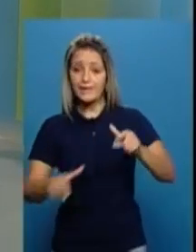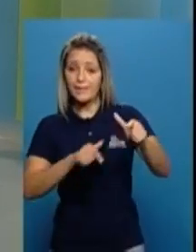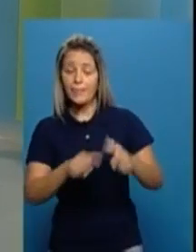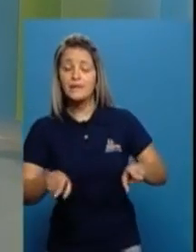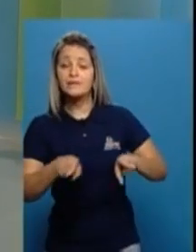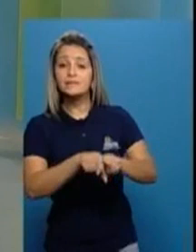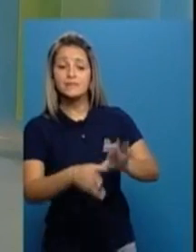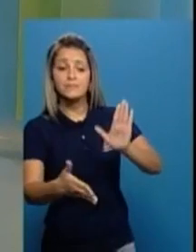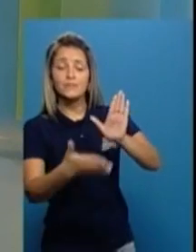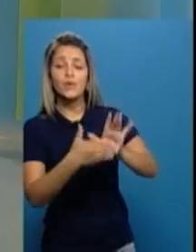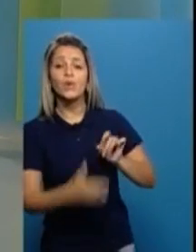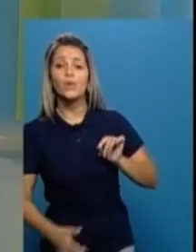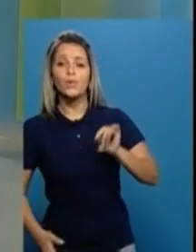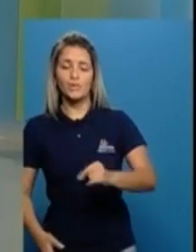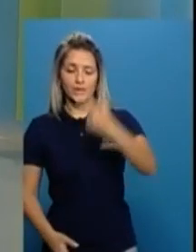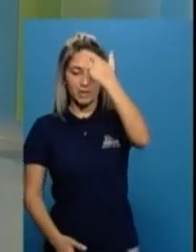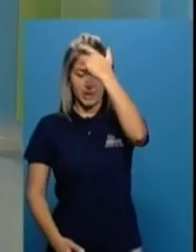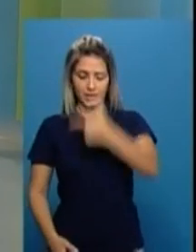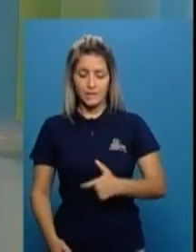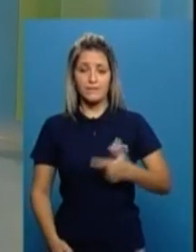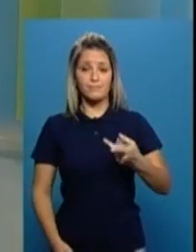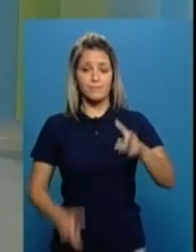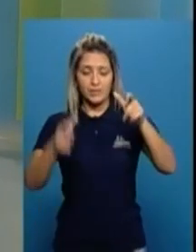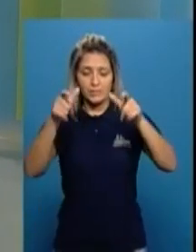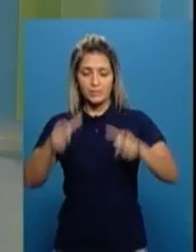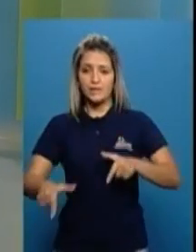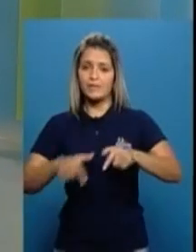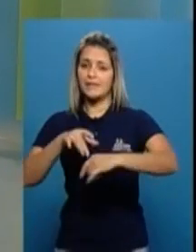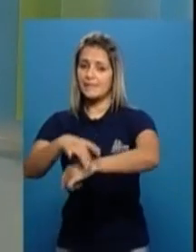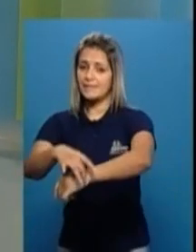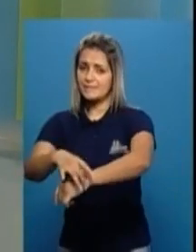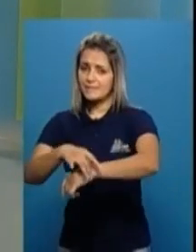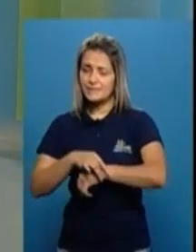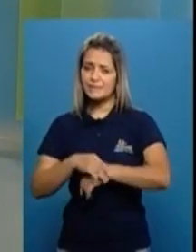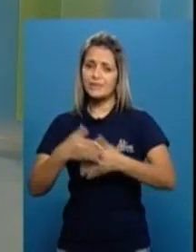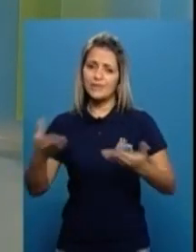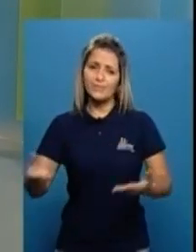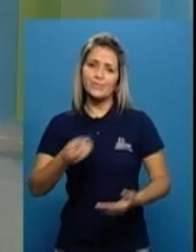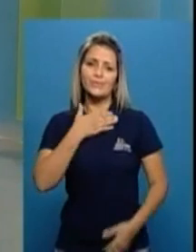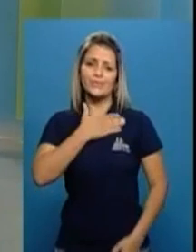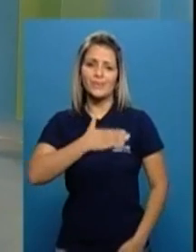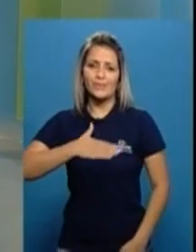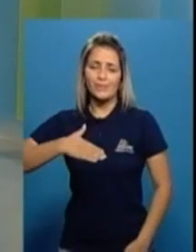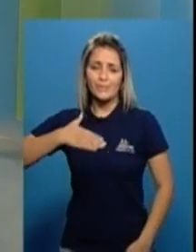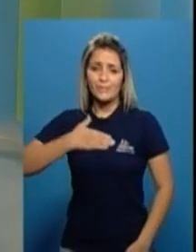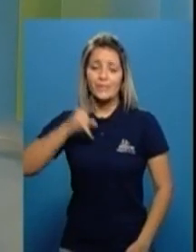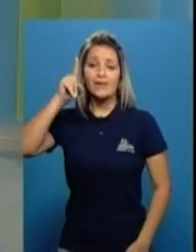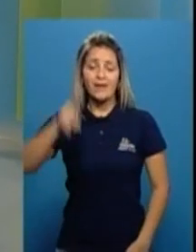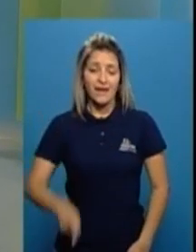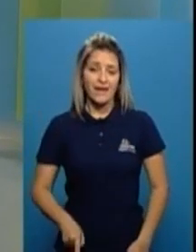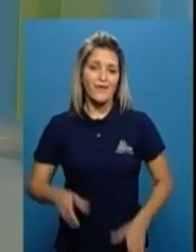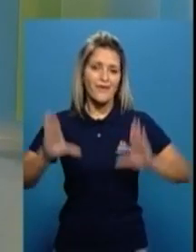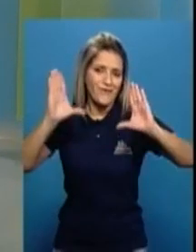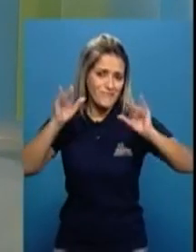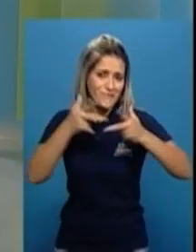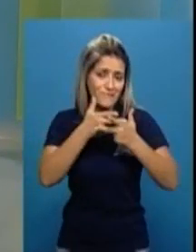Estabelecer para que o operador tenha um posto de trabalho seguro e confortável. Isso vai gerar satisfação